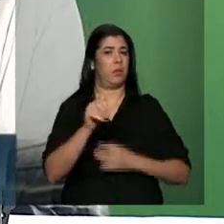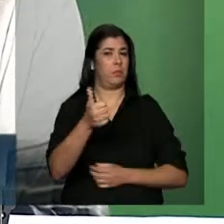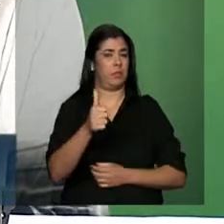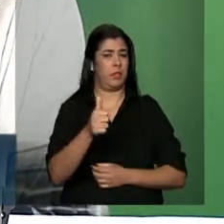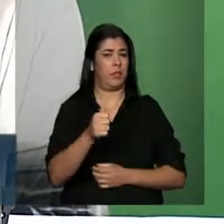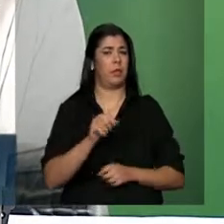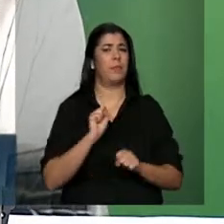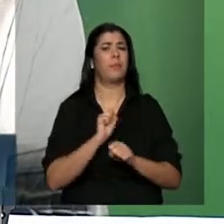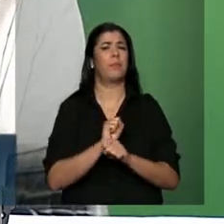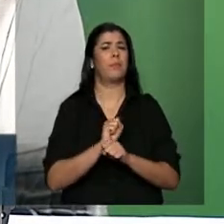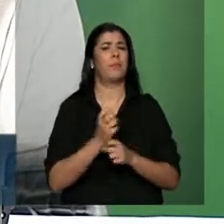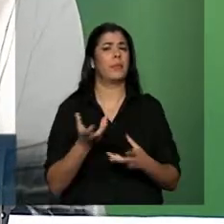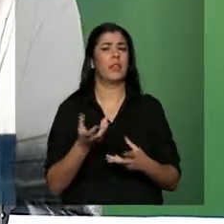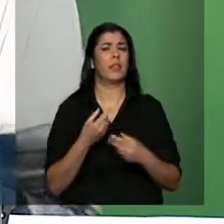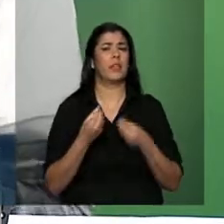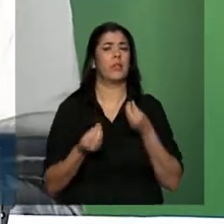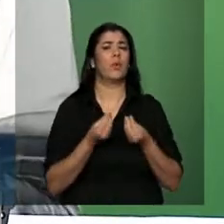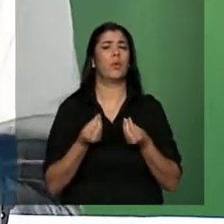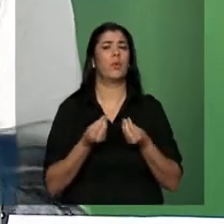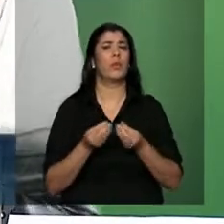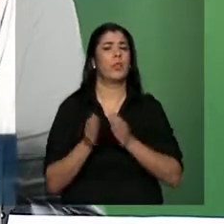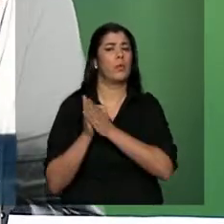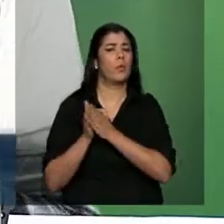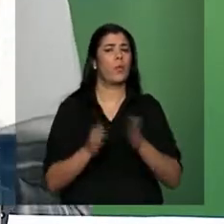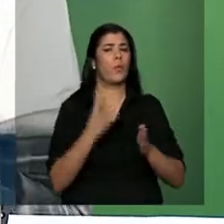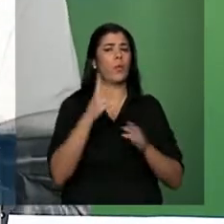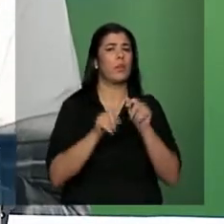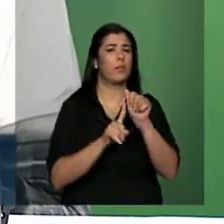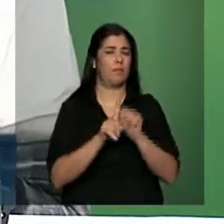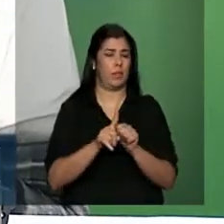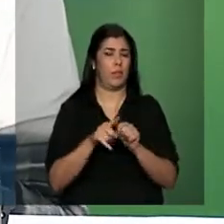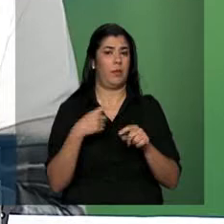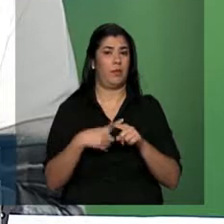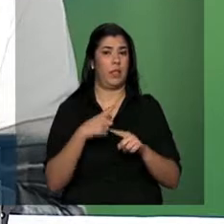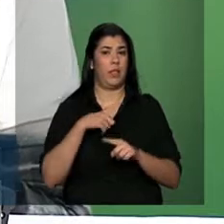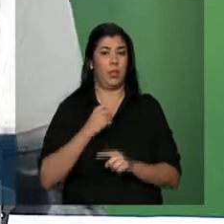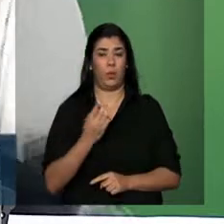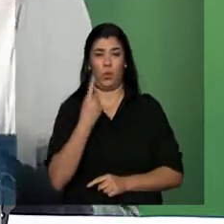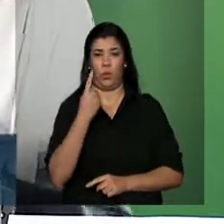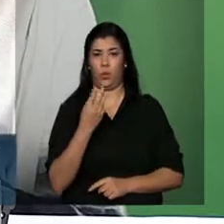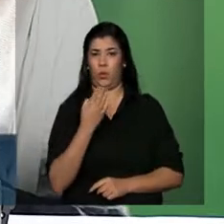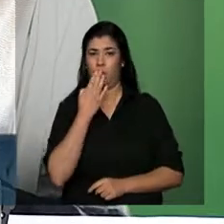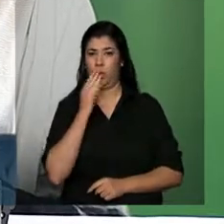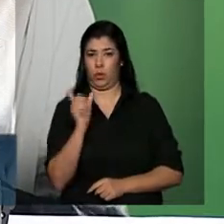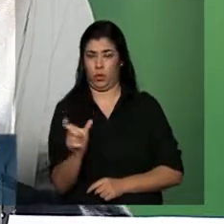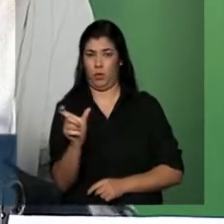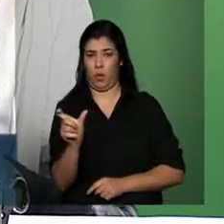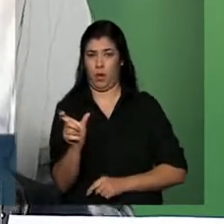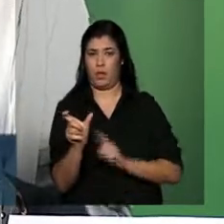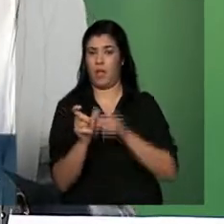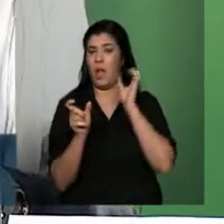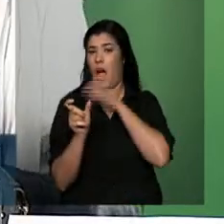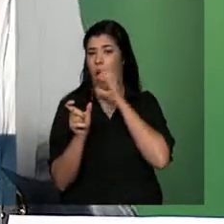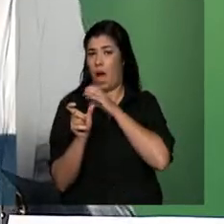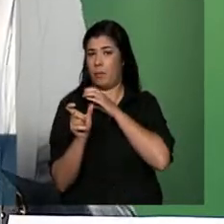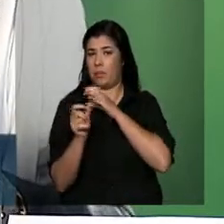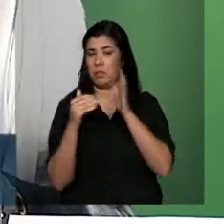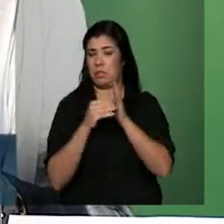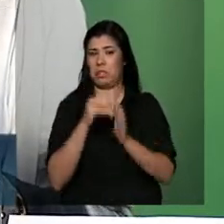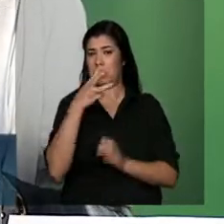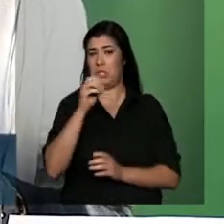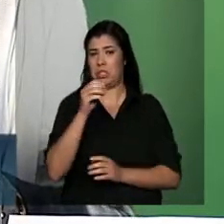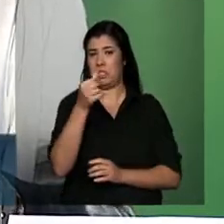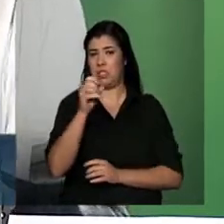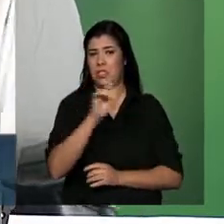ampla de 4 meses de diferença? Porque nós temos um tipo de solicitação que é mais rápida, que pode durar até 30,